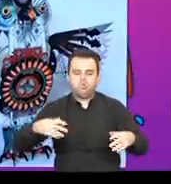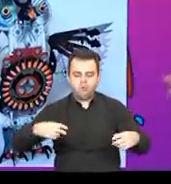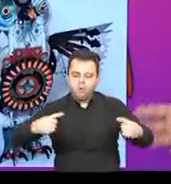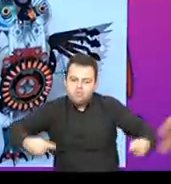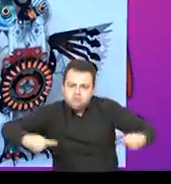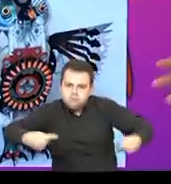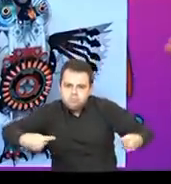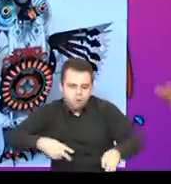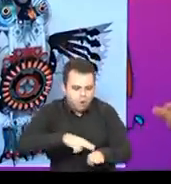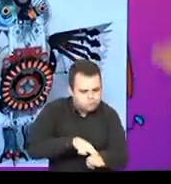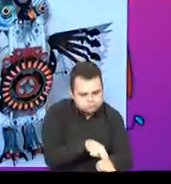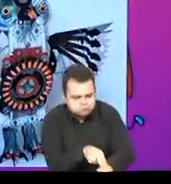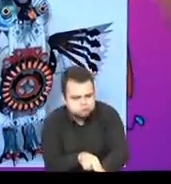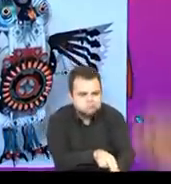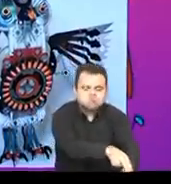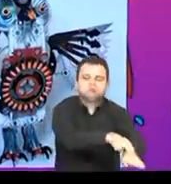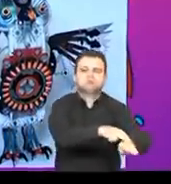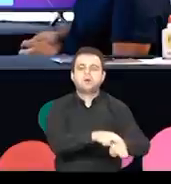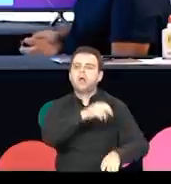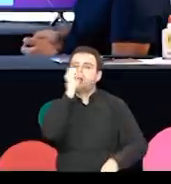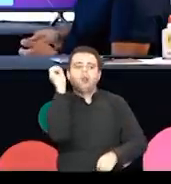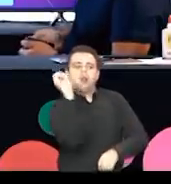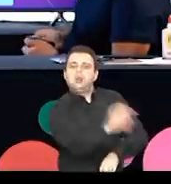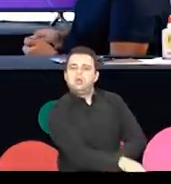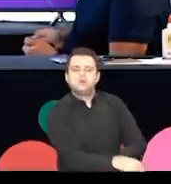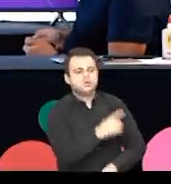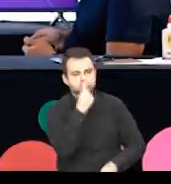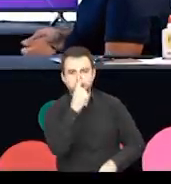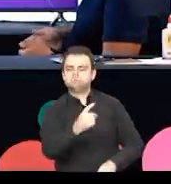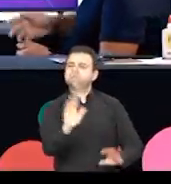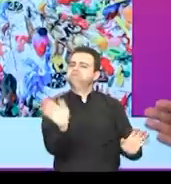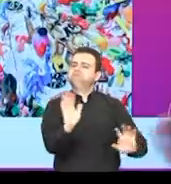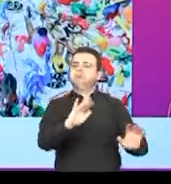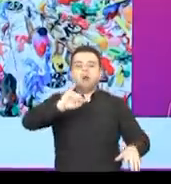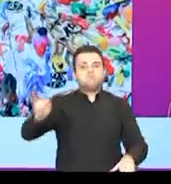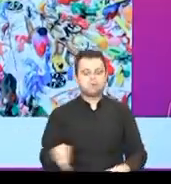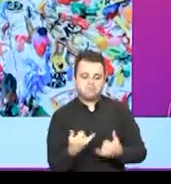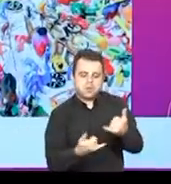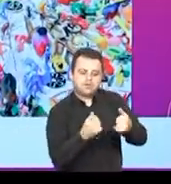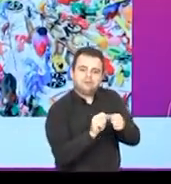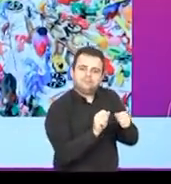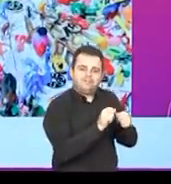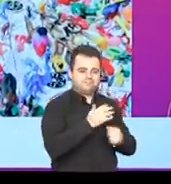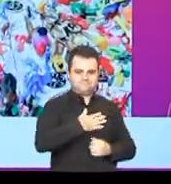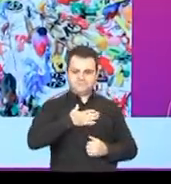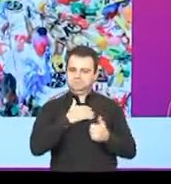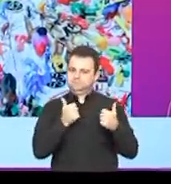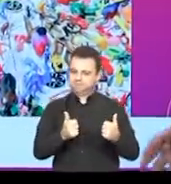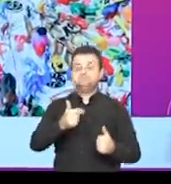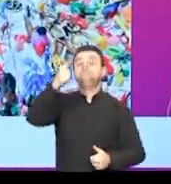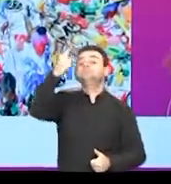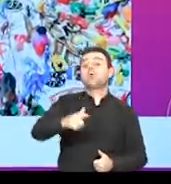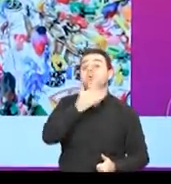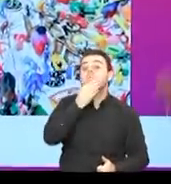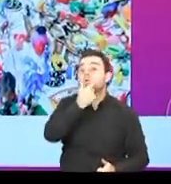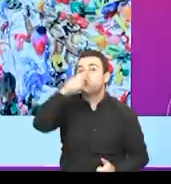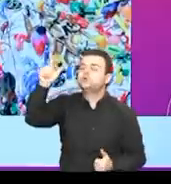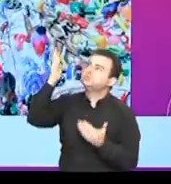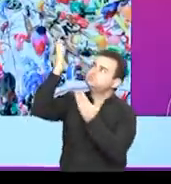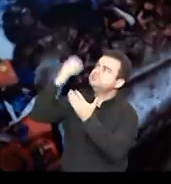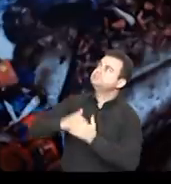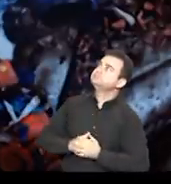ferro, metal, tudo que ia para o lixo, fez brinquedos muito divertidos. E esse aqui é o Vicky Muniz, ele também faz arte com